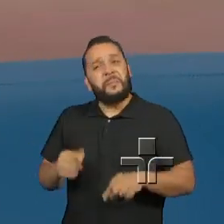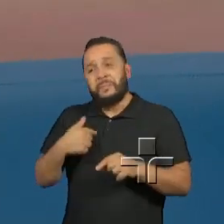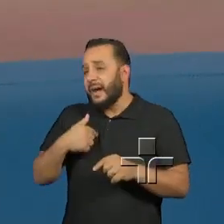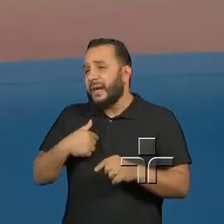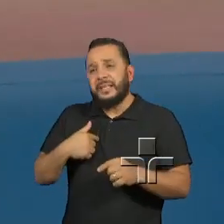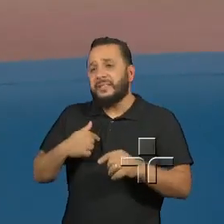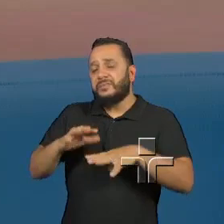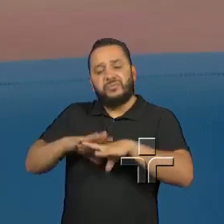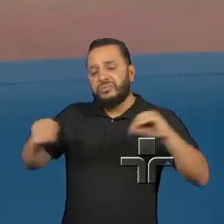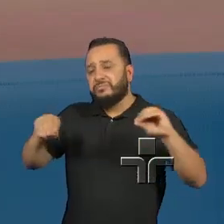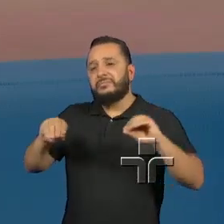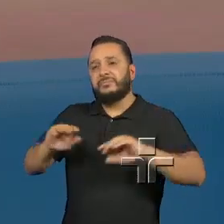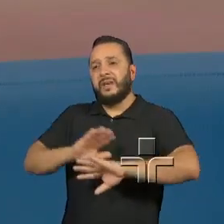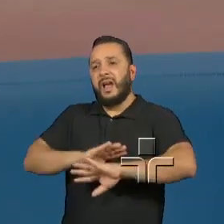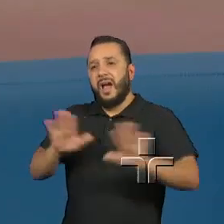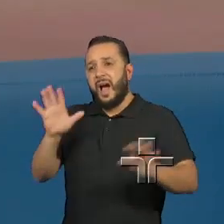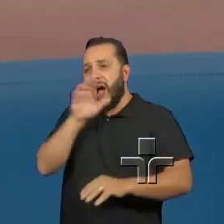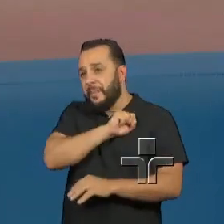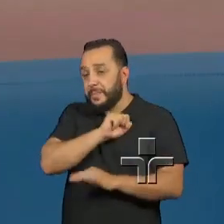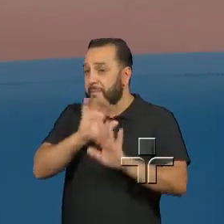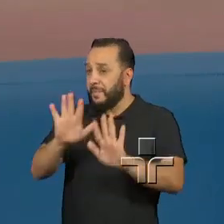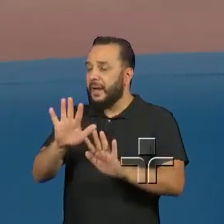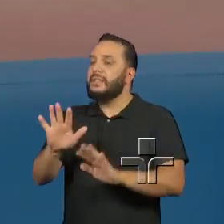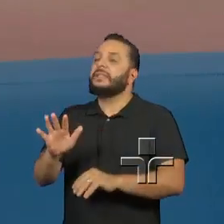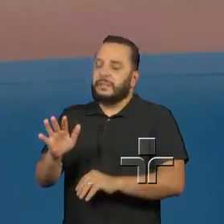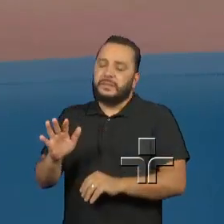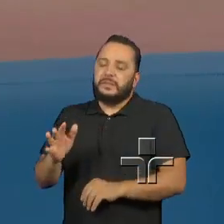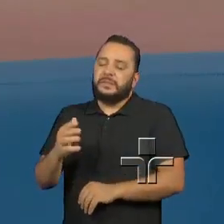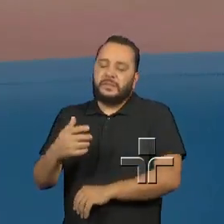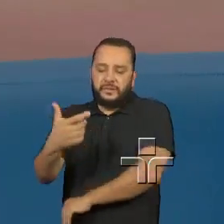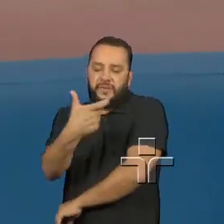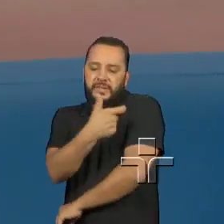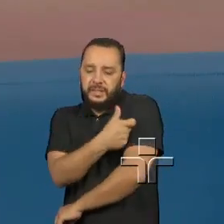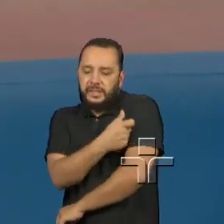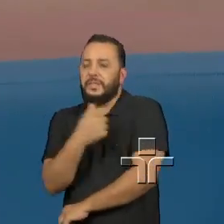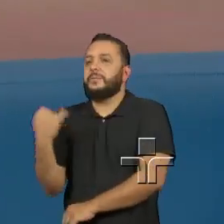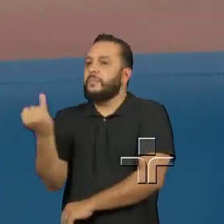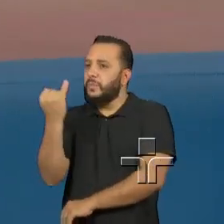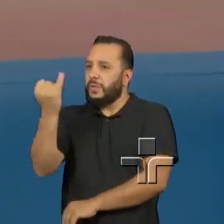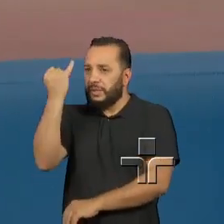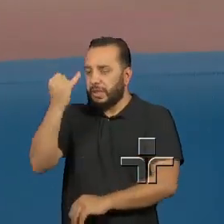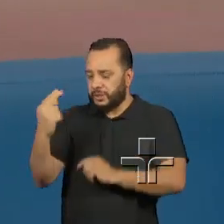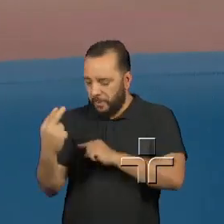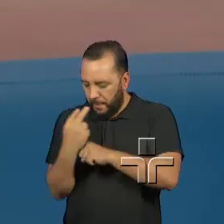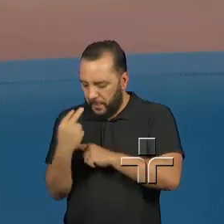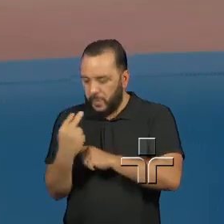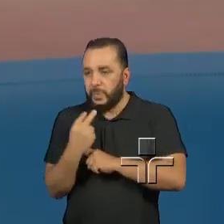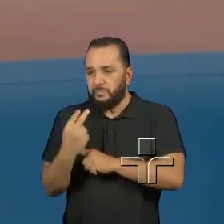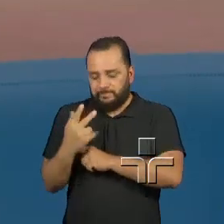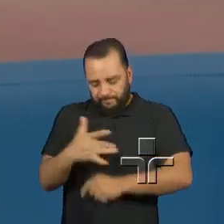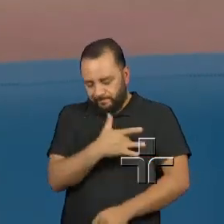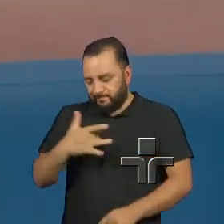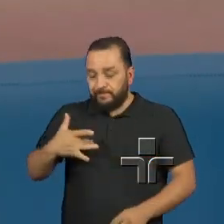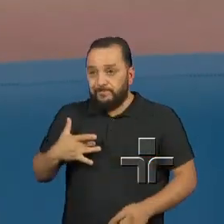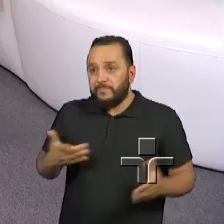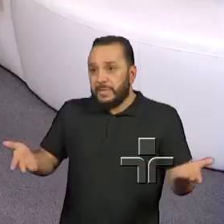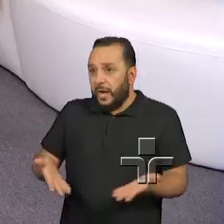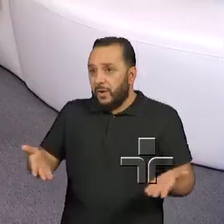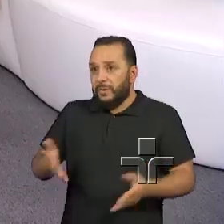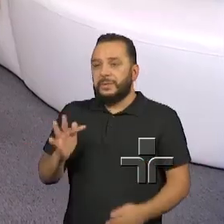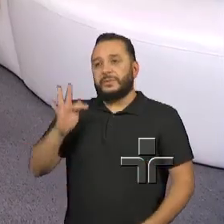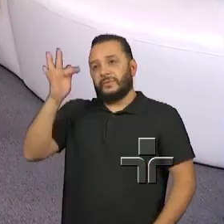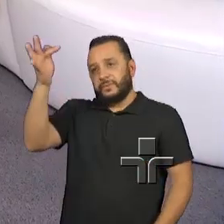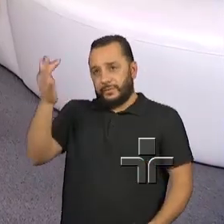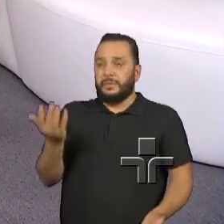transitórias. E as vacinas são muito importantes para manter a imunidade das crianças também aqui, agora e no futuro. Não,